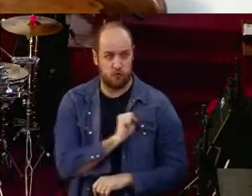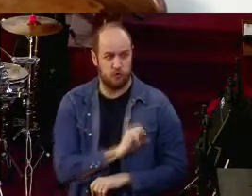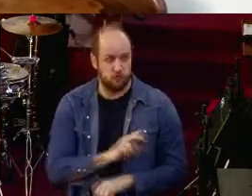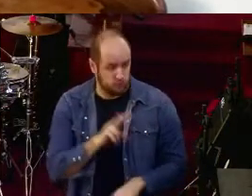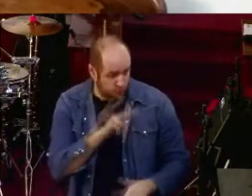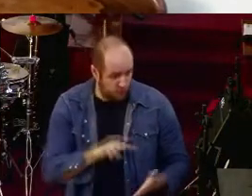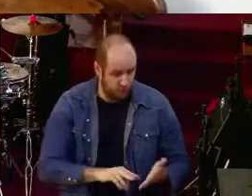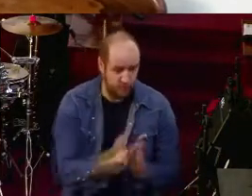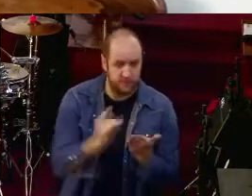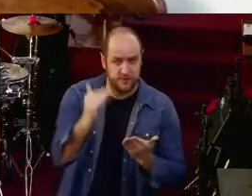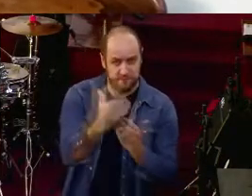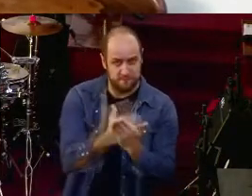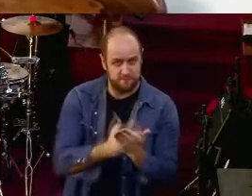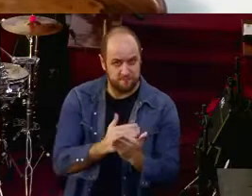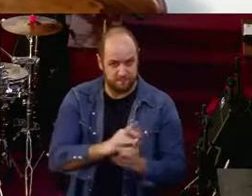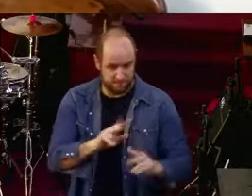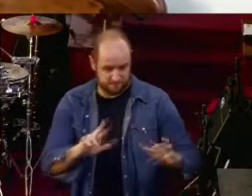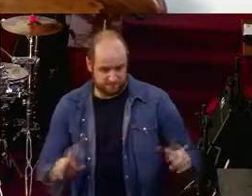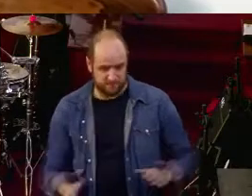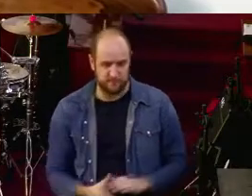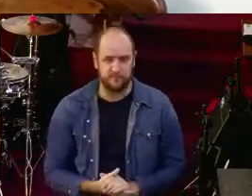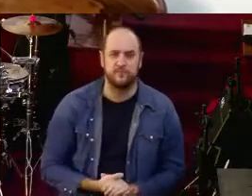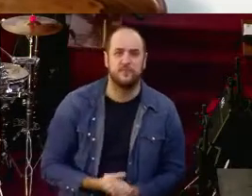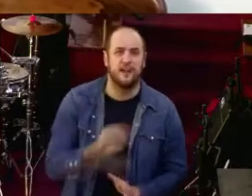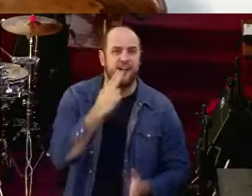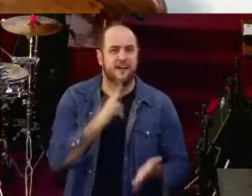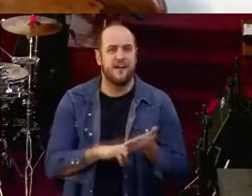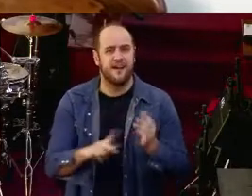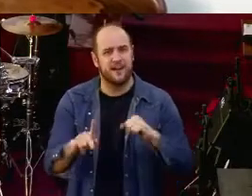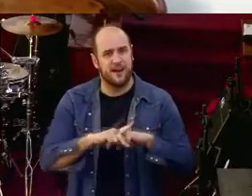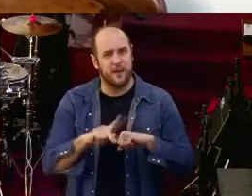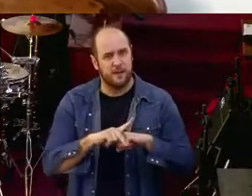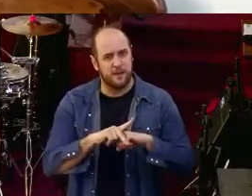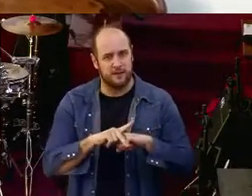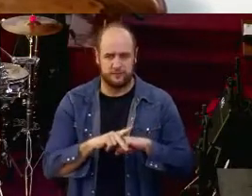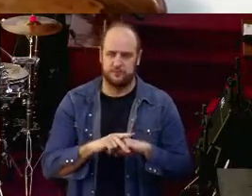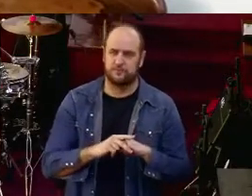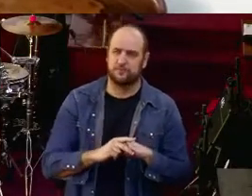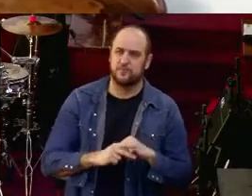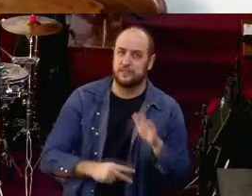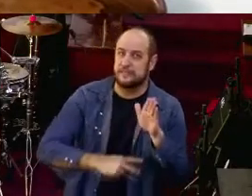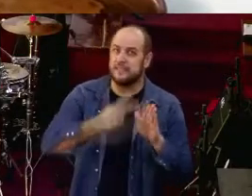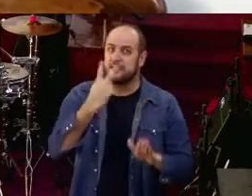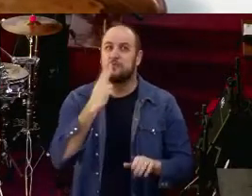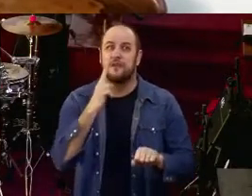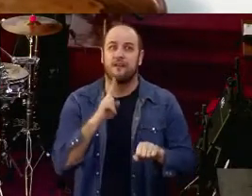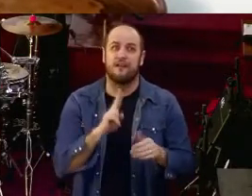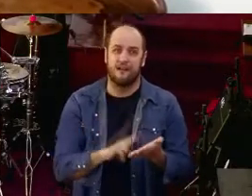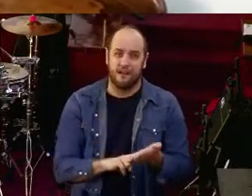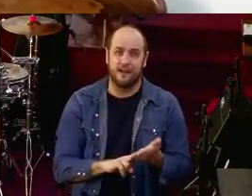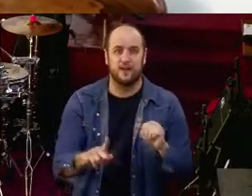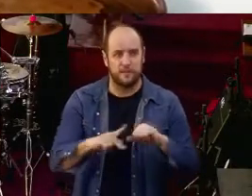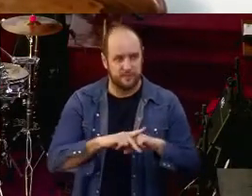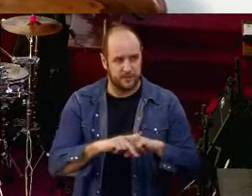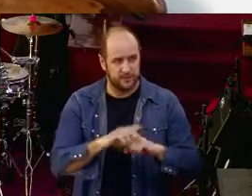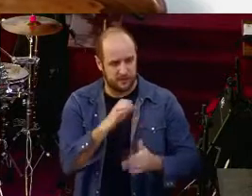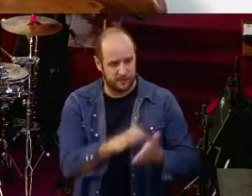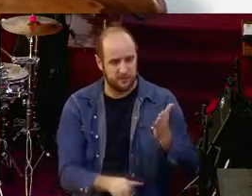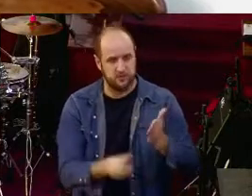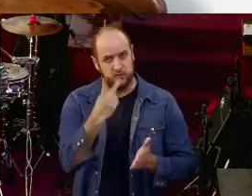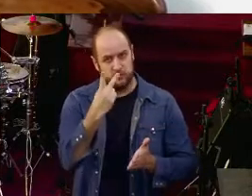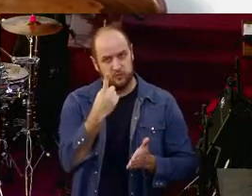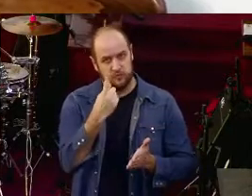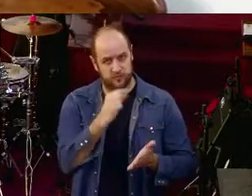segunda carta de Pedro, se o irmão quiser abrir e acompanhar, segunda carta de Pedro, no capítulo 1, no